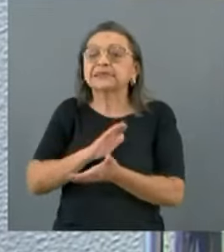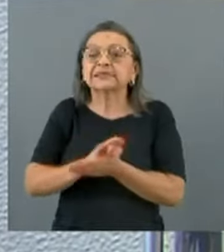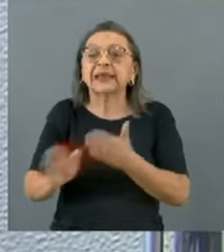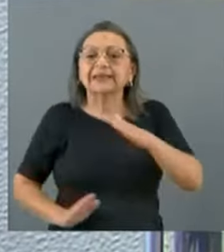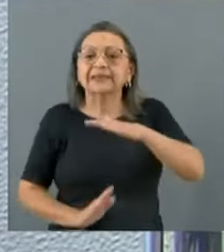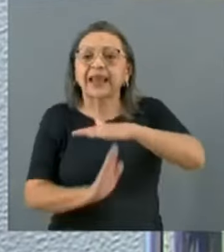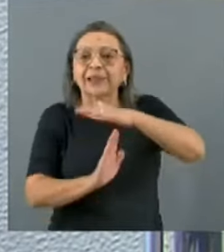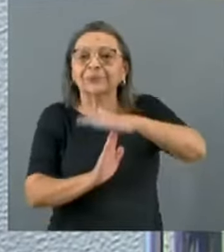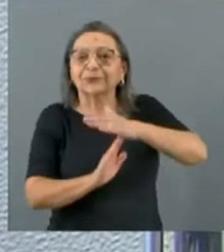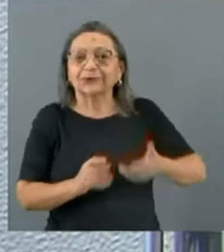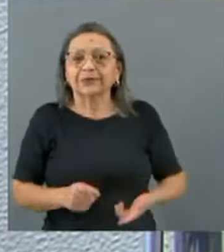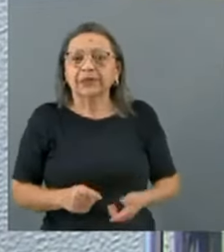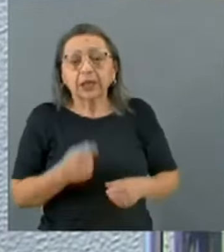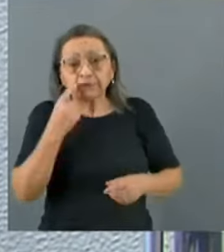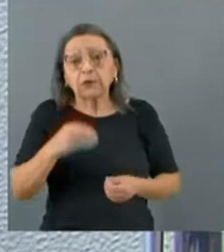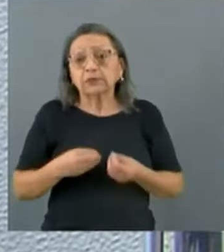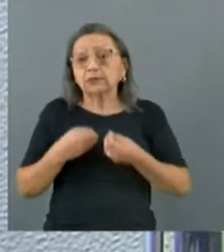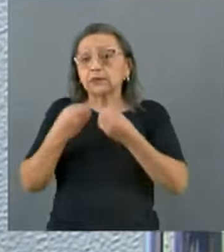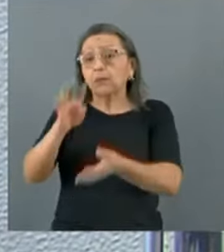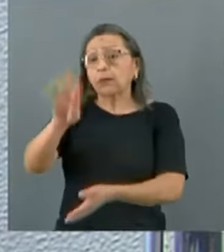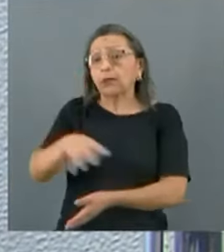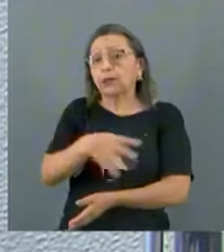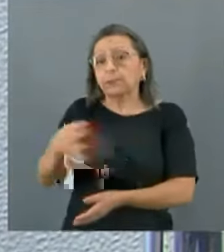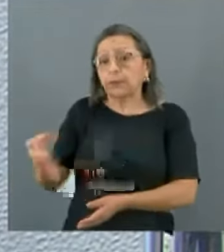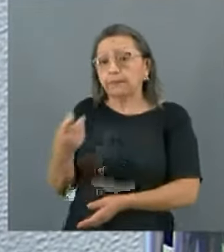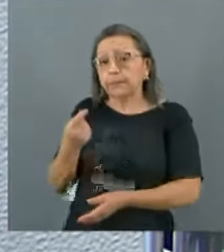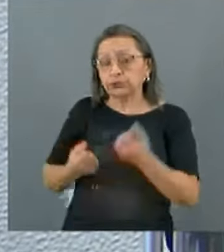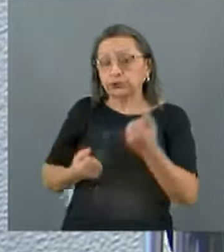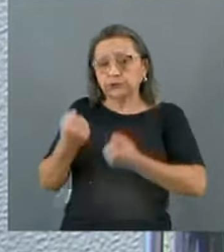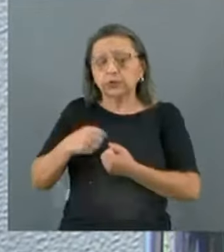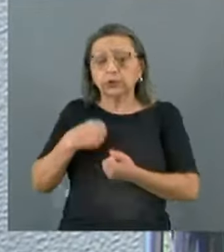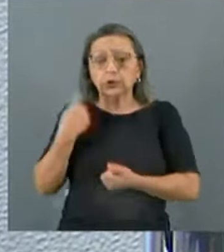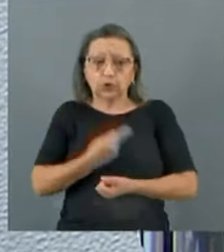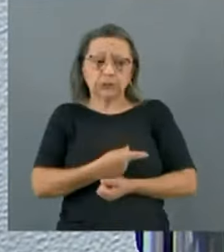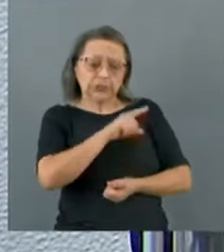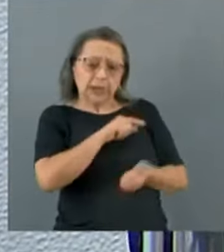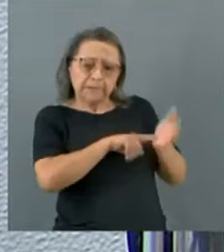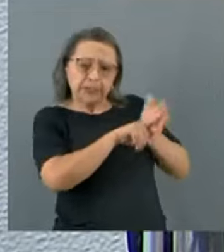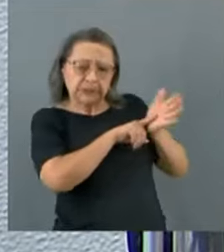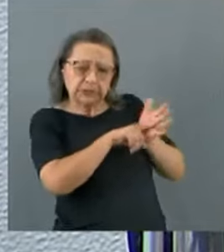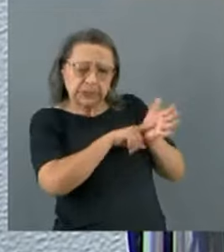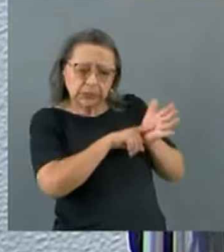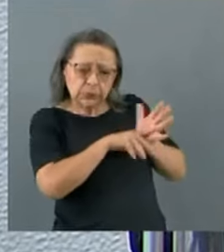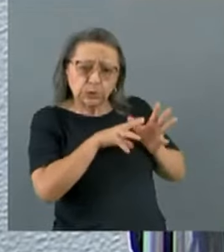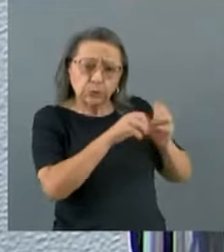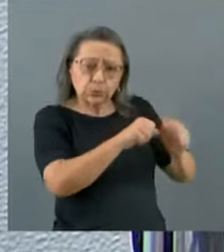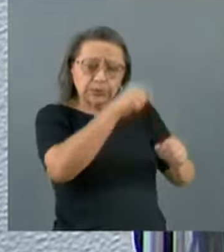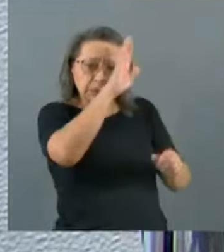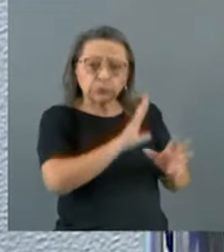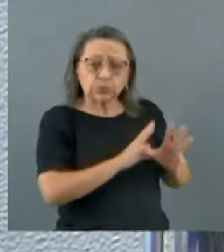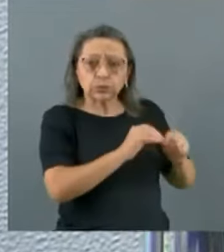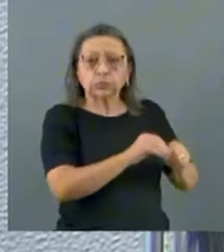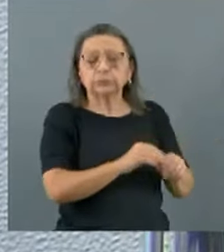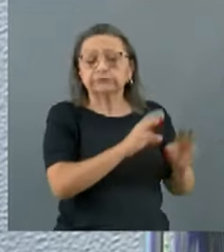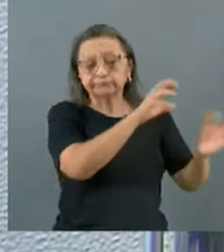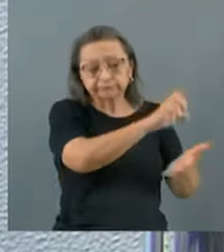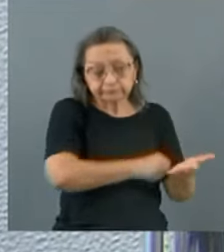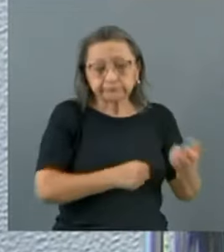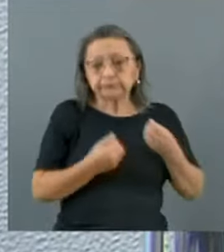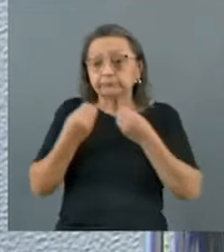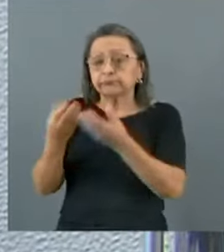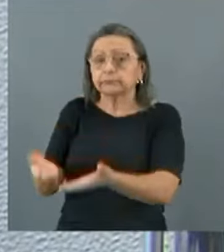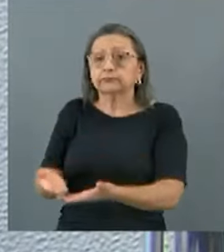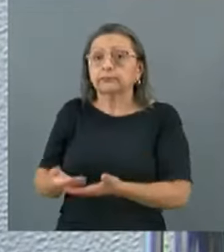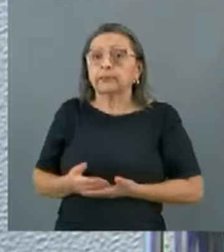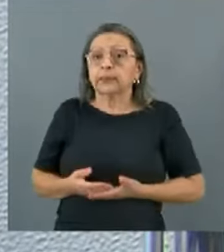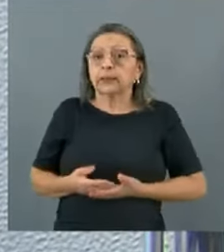senadora uma tabela de valores de veículos que nós levantamos em todo o Brasil. Não existe um veículo hoje a menos de